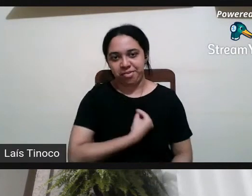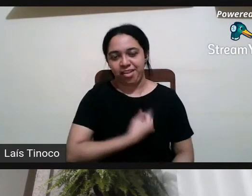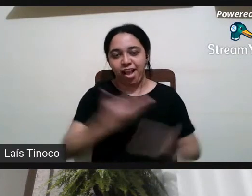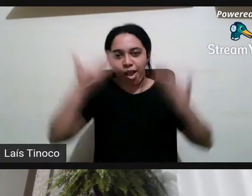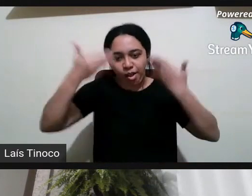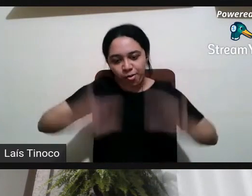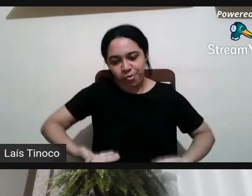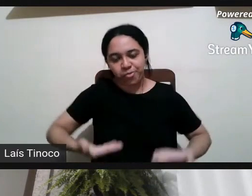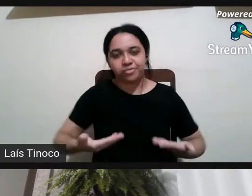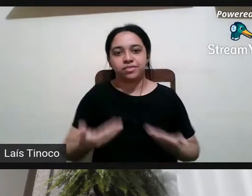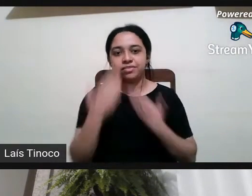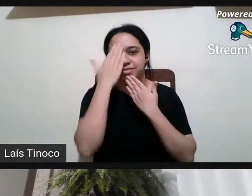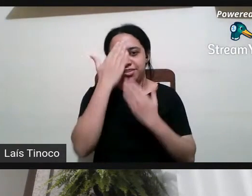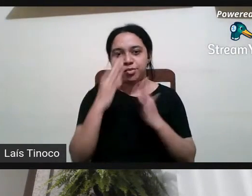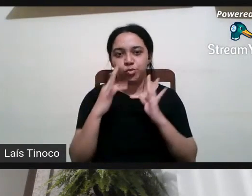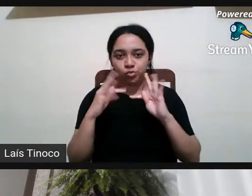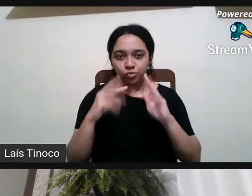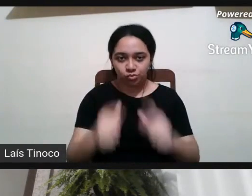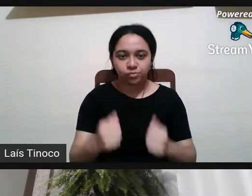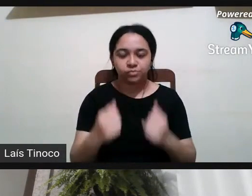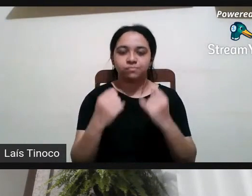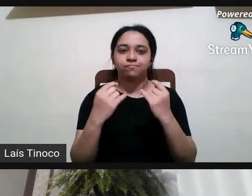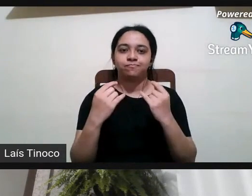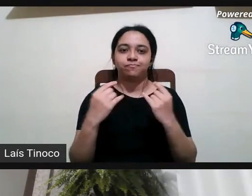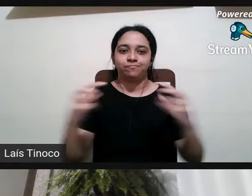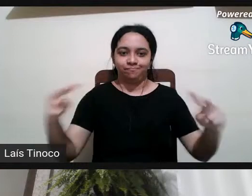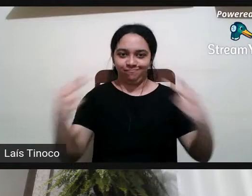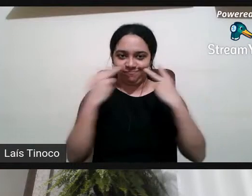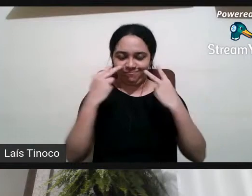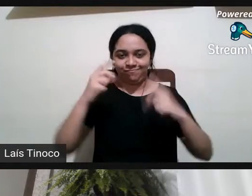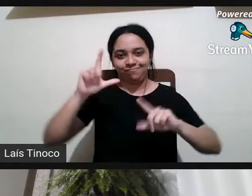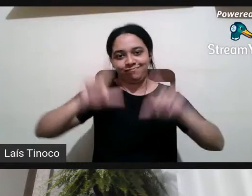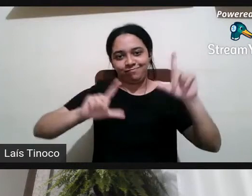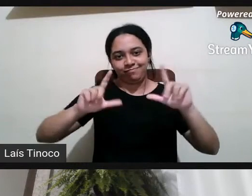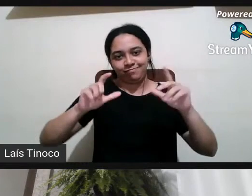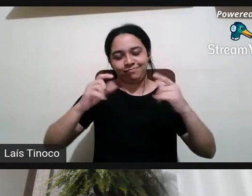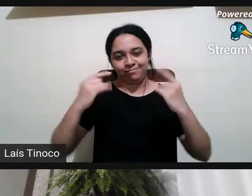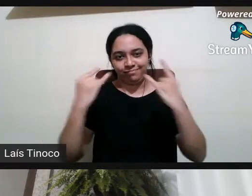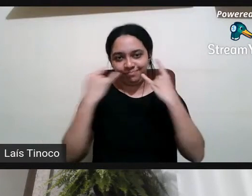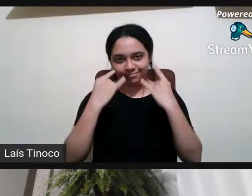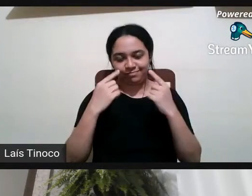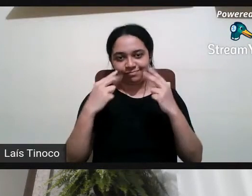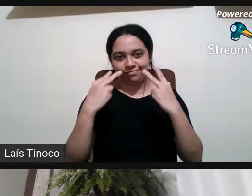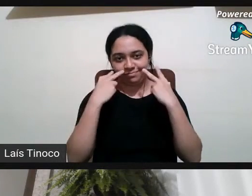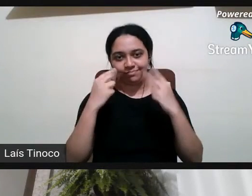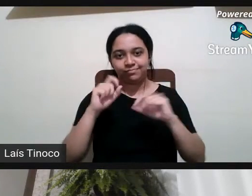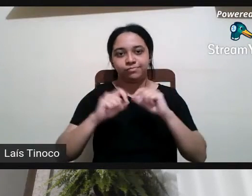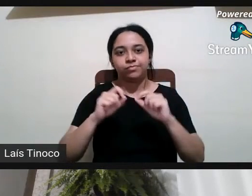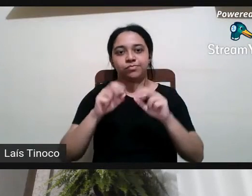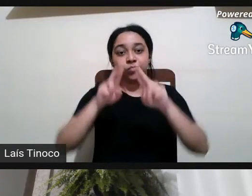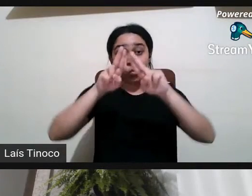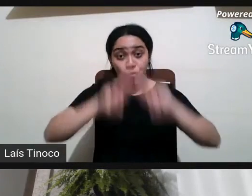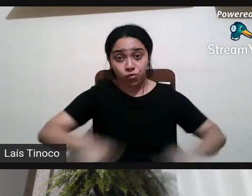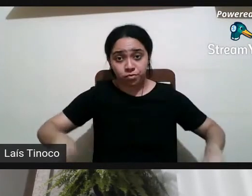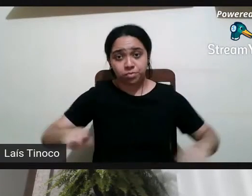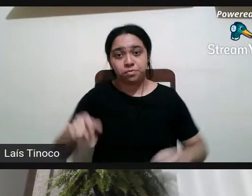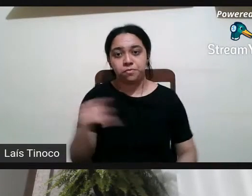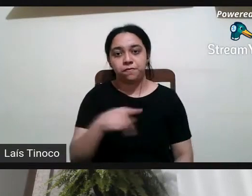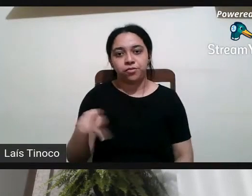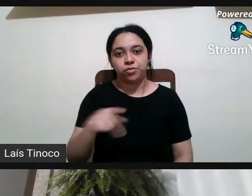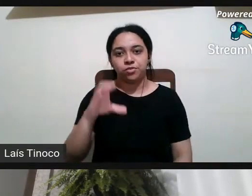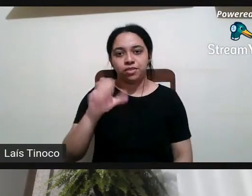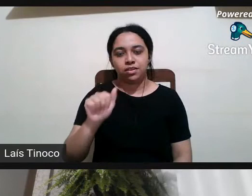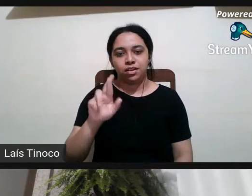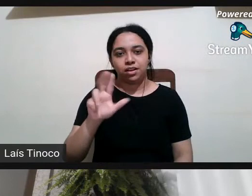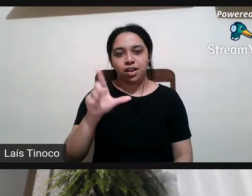e a todas vocês que nos acompanharam aqui. Agradecer ao professor Carlos Henrique Gomes, da Universidade Federal de Santa Catarina,